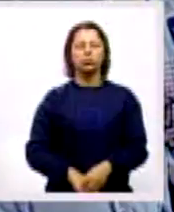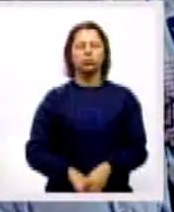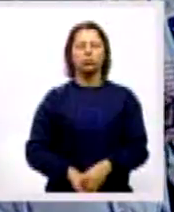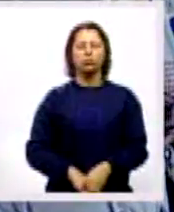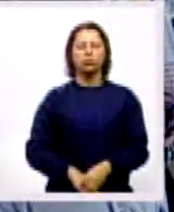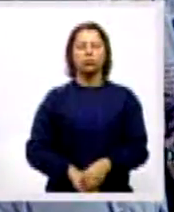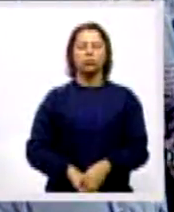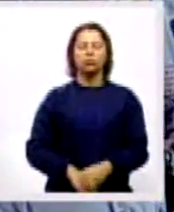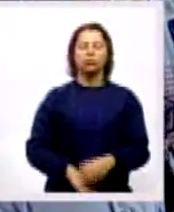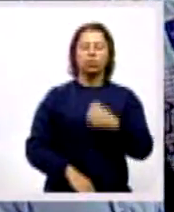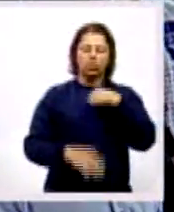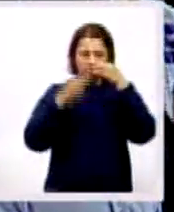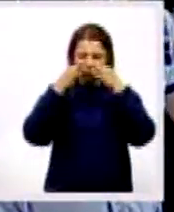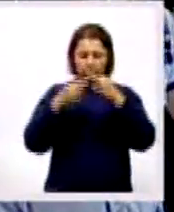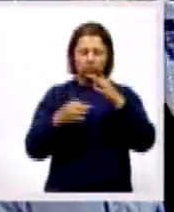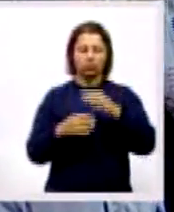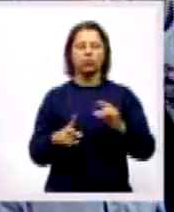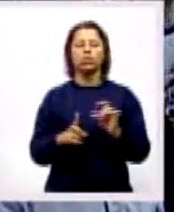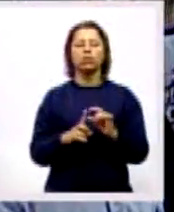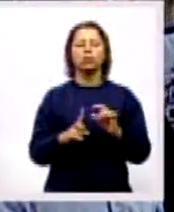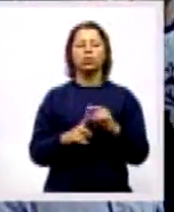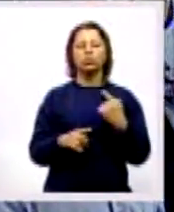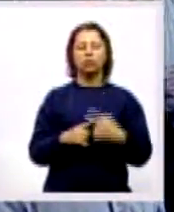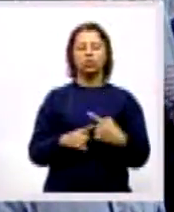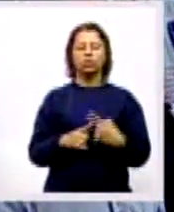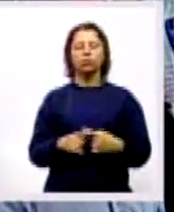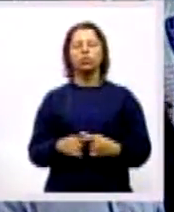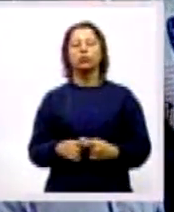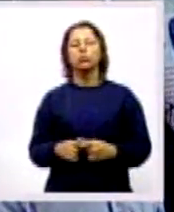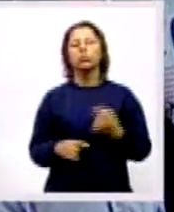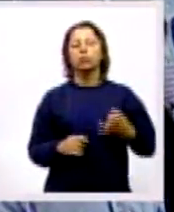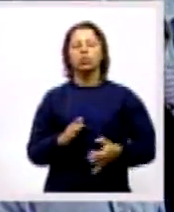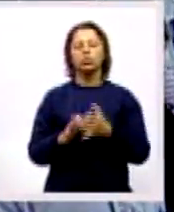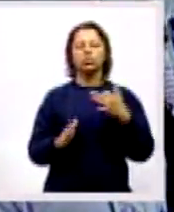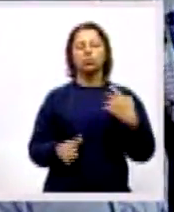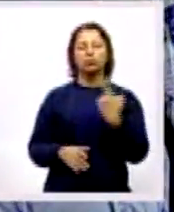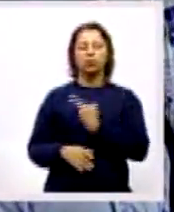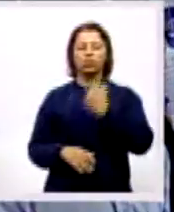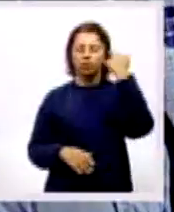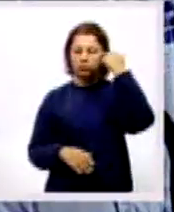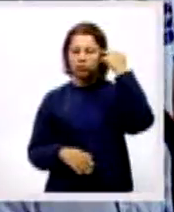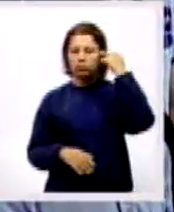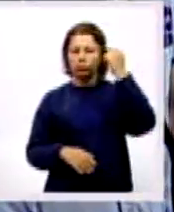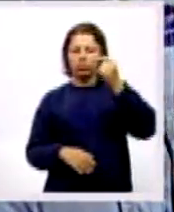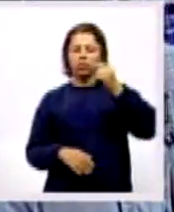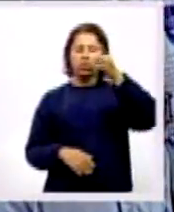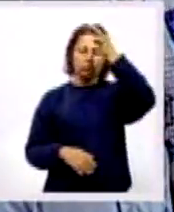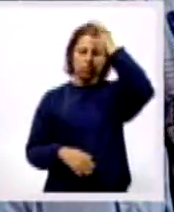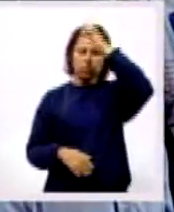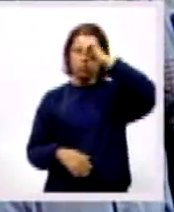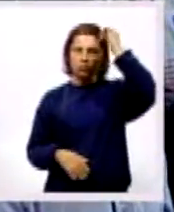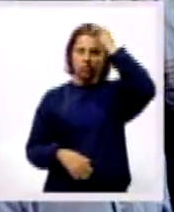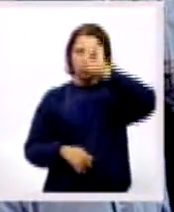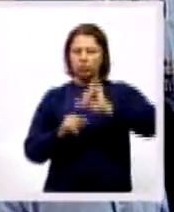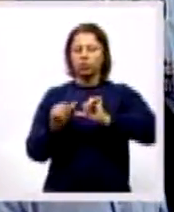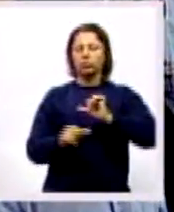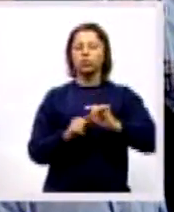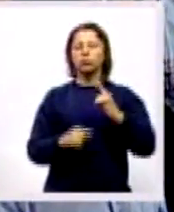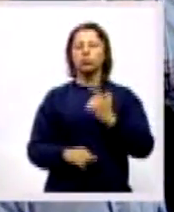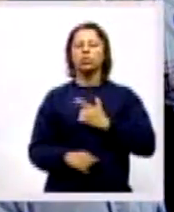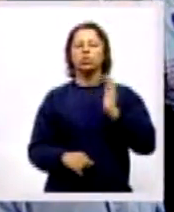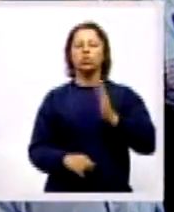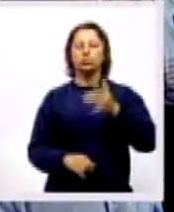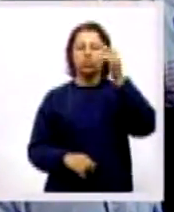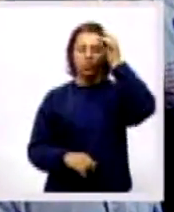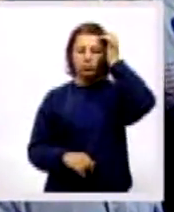A mim chama muito a atenção essa palavra, porque toda vez que nós pensamos na ação do Espírito, nós já estamos